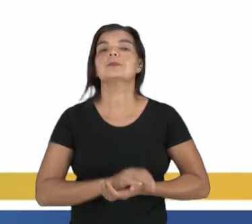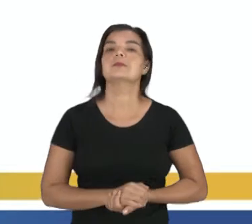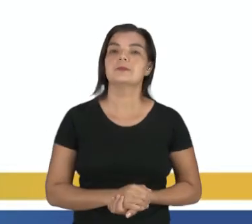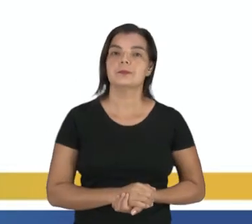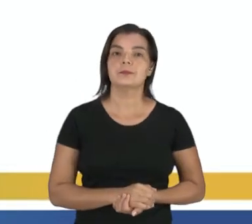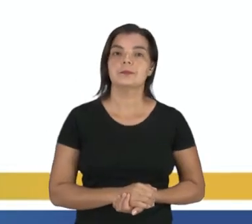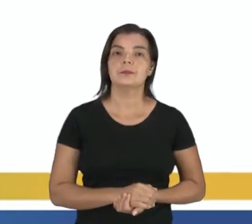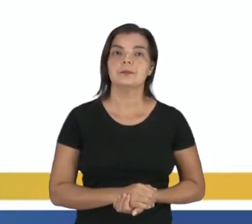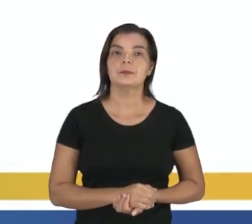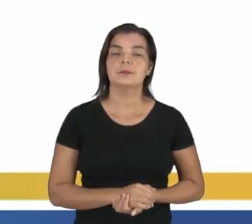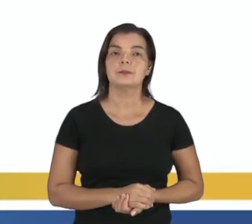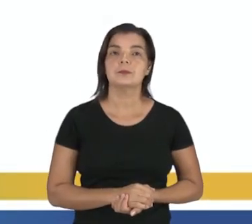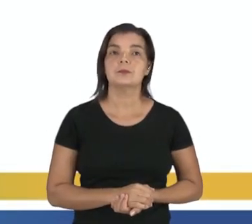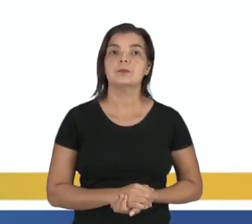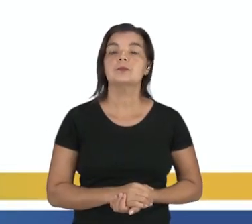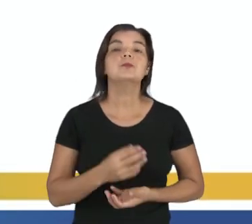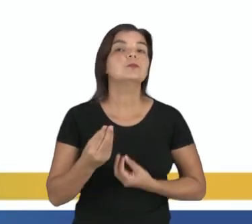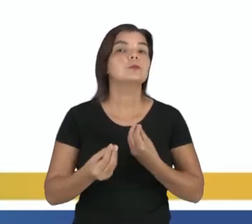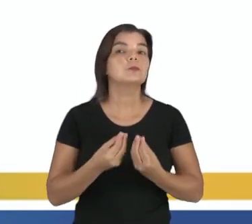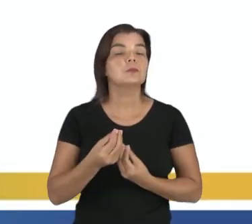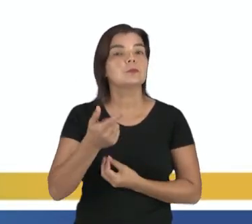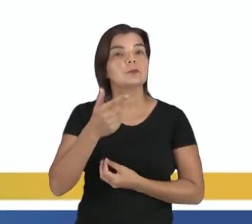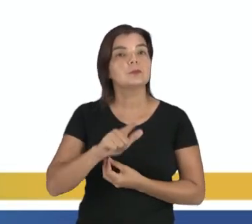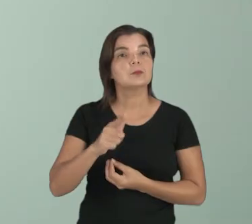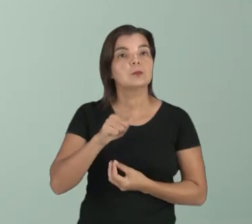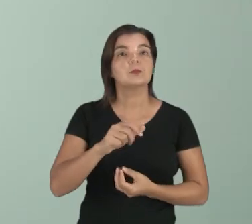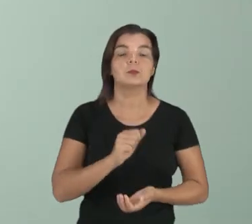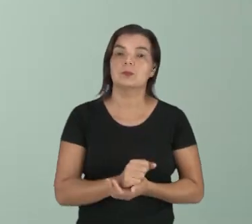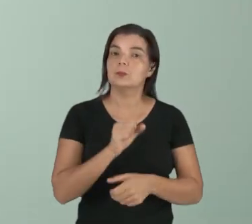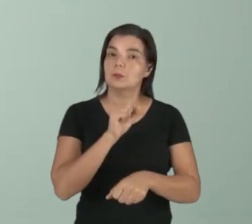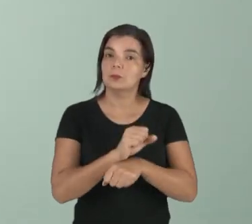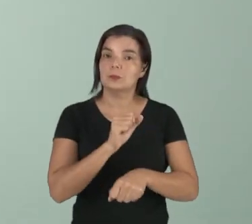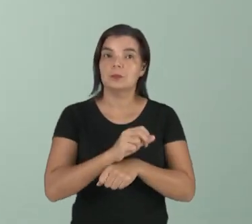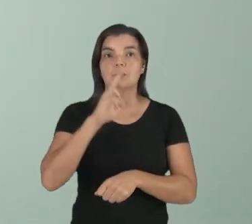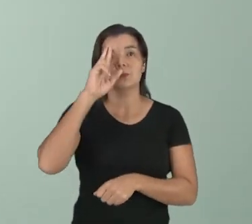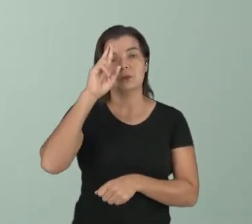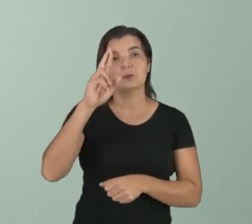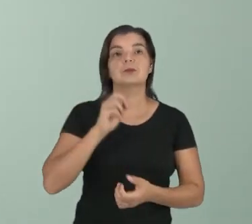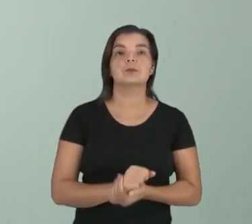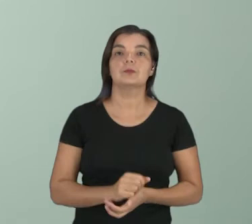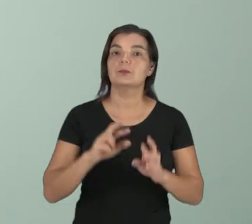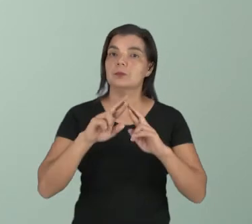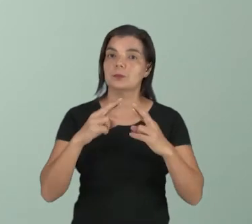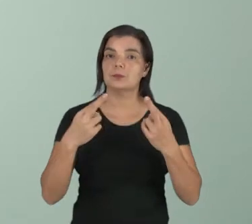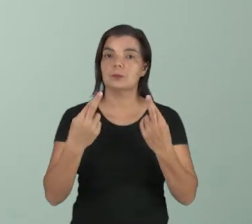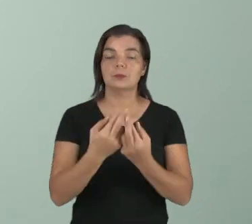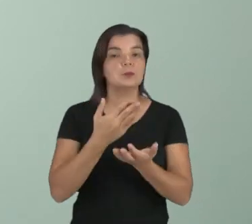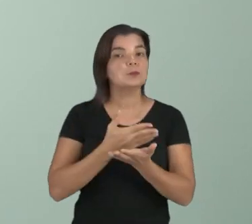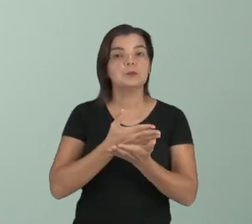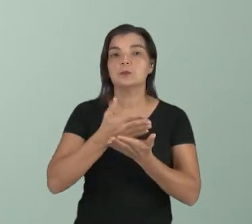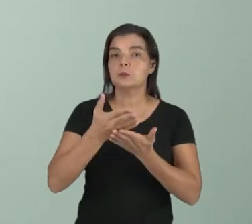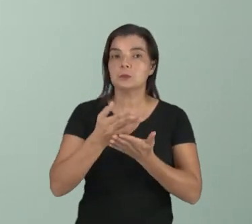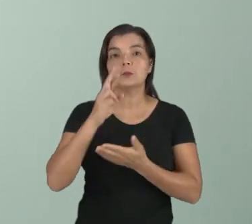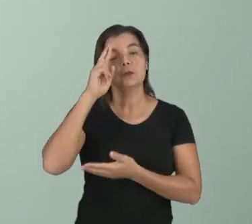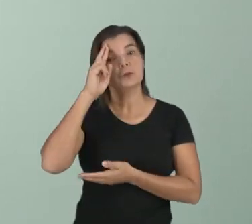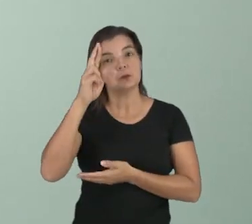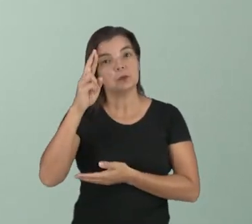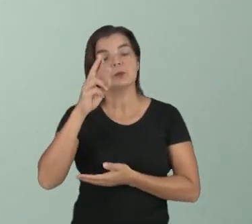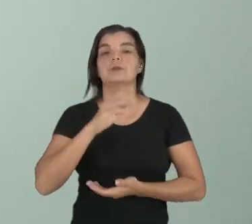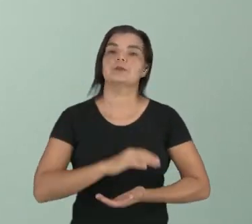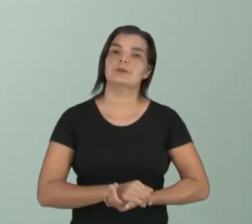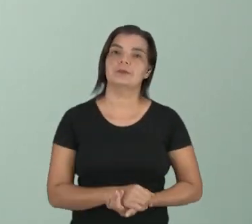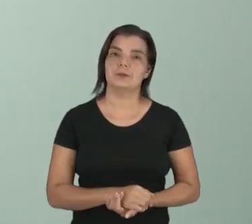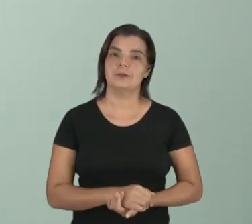qual. Como ficaria repetido? Aguardamos o chefe, a reunião não começaria sem